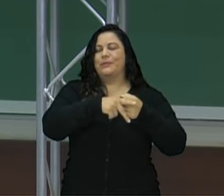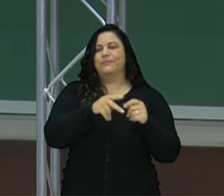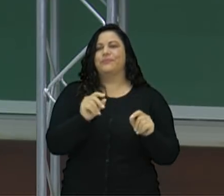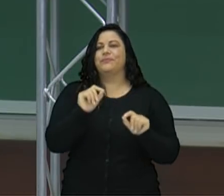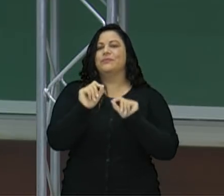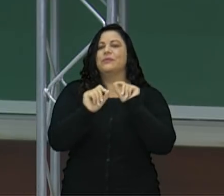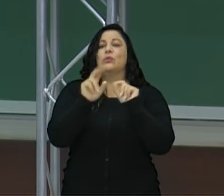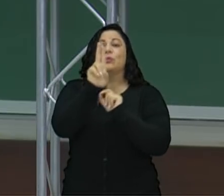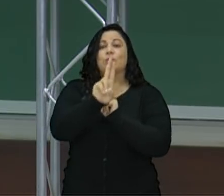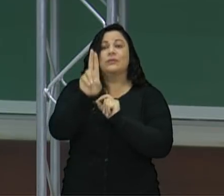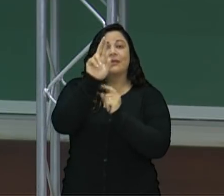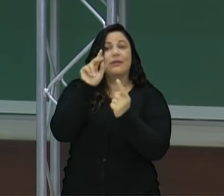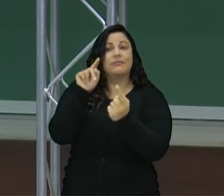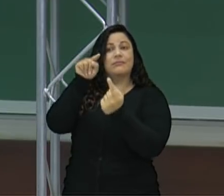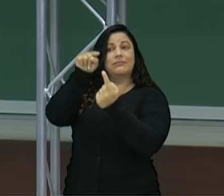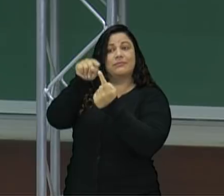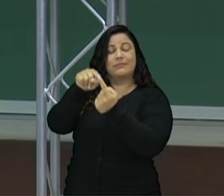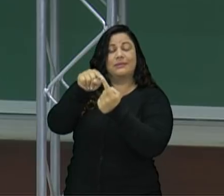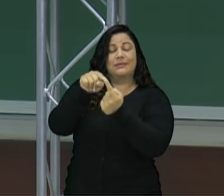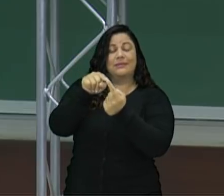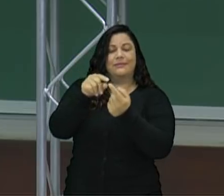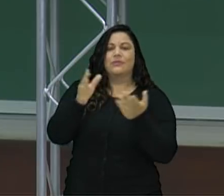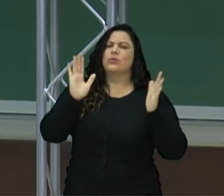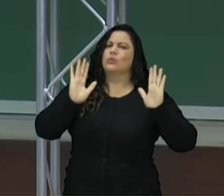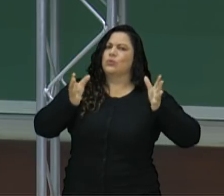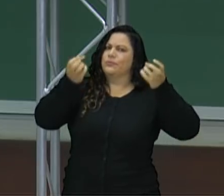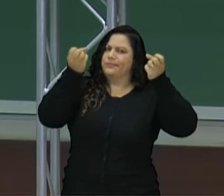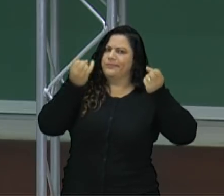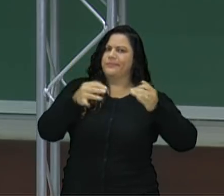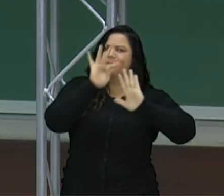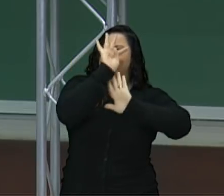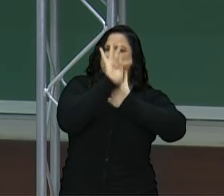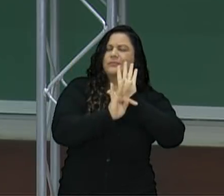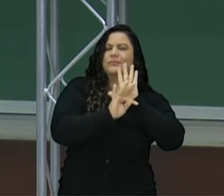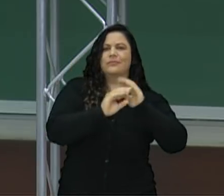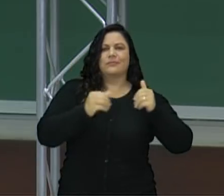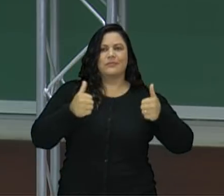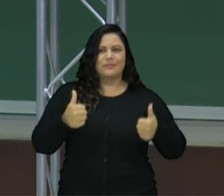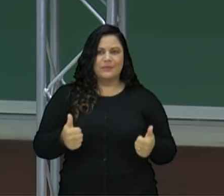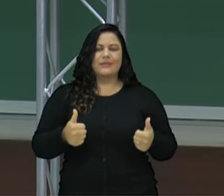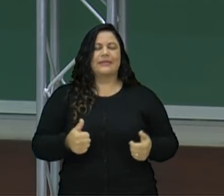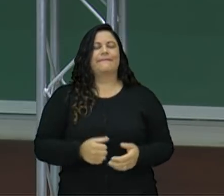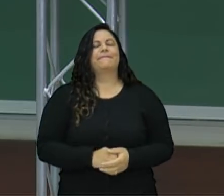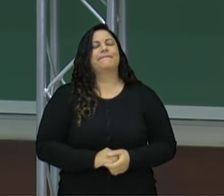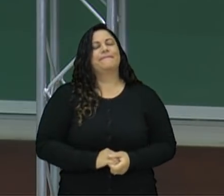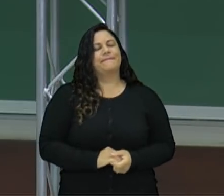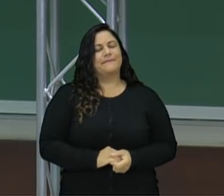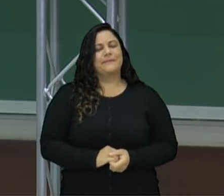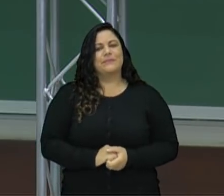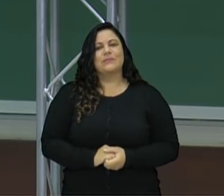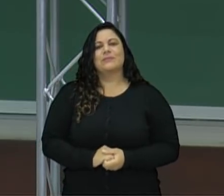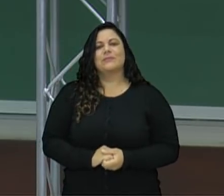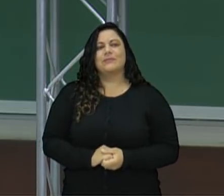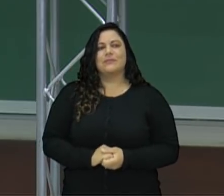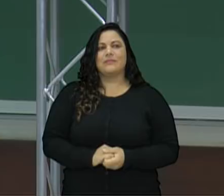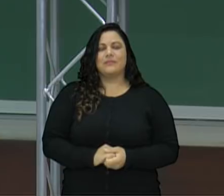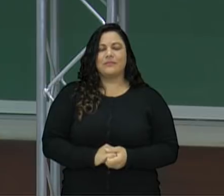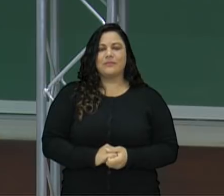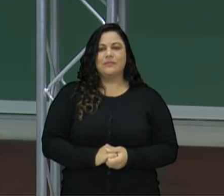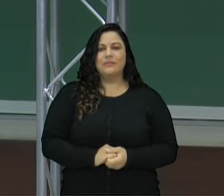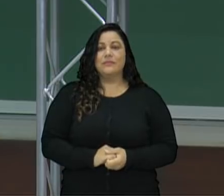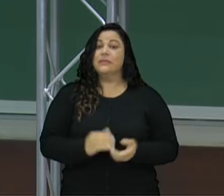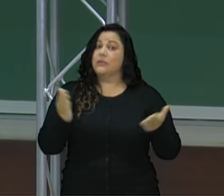já foram faladas no texto ou situações que estão por vir no texto, ok? Então, a gente vai ver um pouquinho disso hoje. Vamos lá,